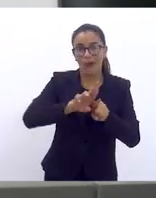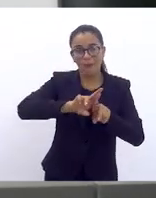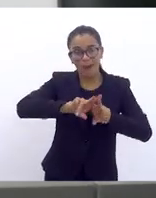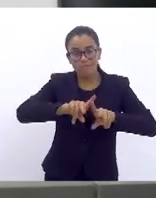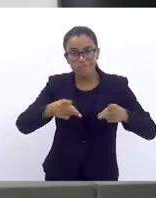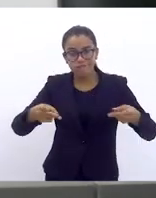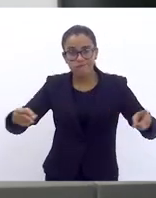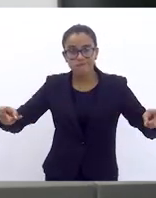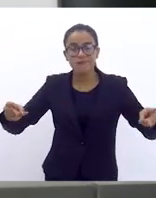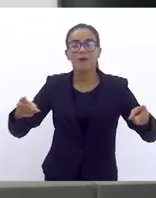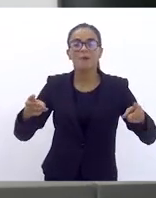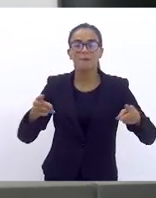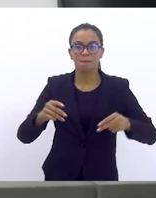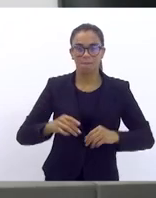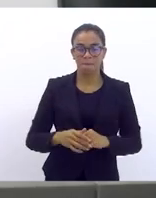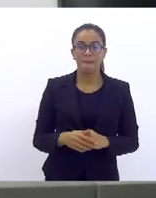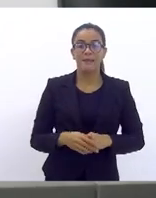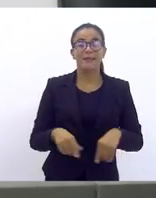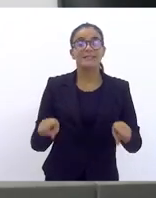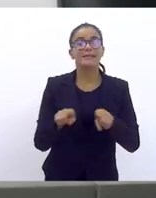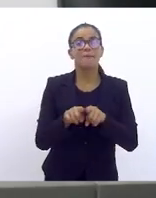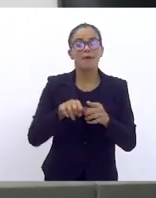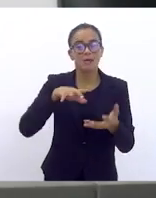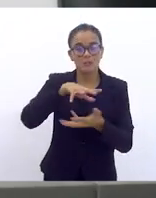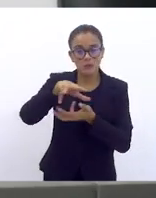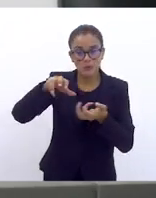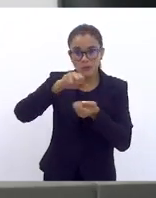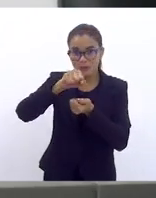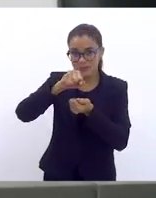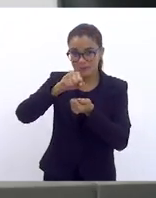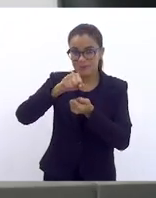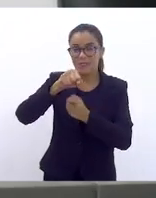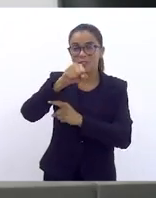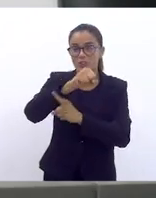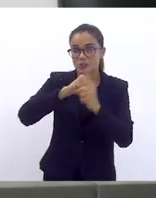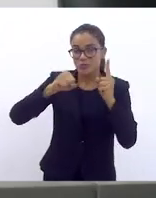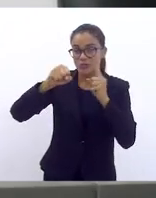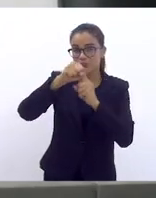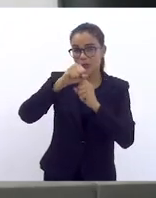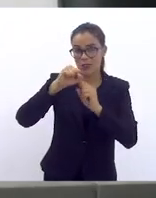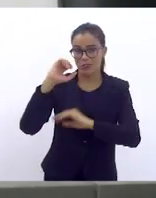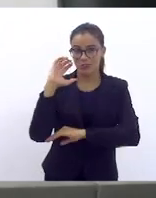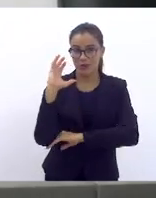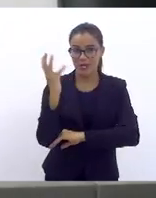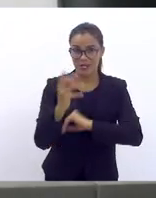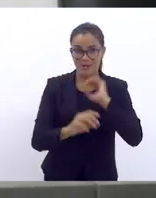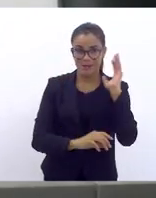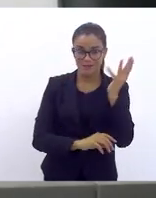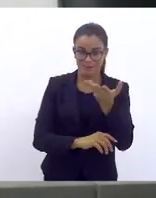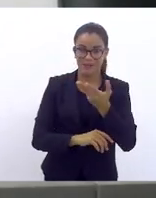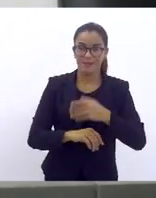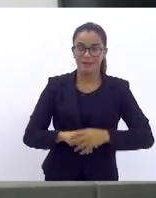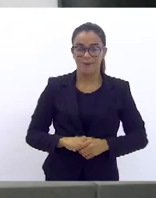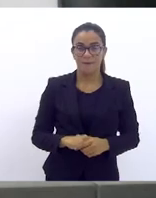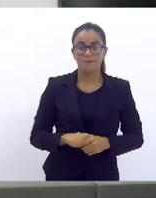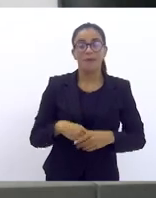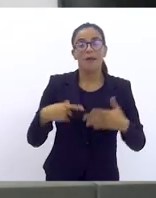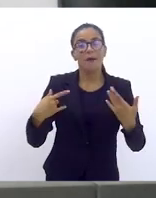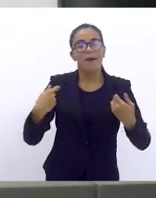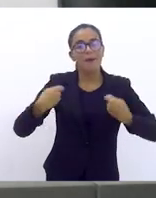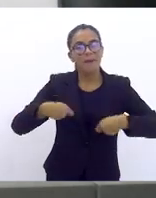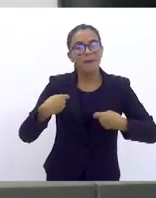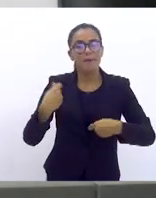de todo o planejamento e com sustentabilidade socioambiental que é outra transversalidade é importante que nós